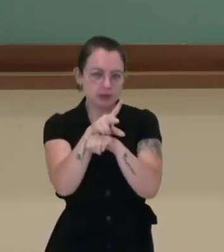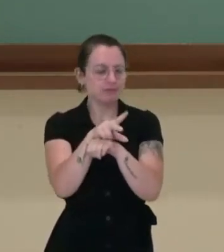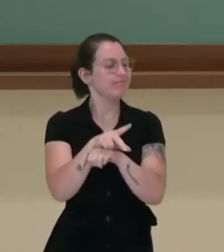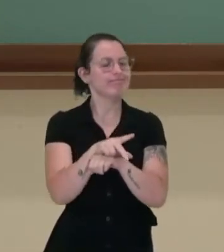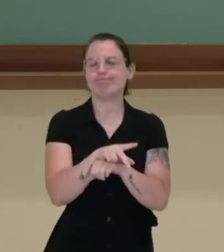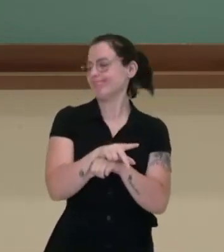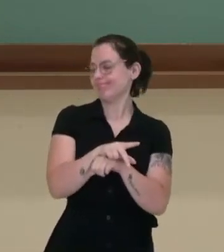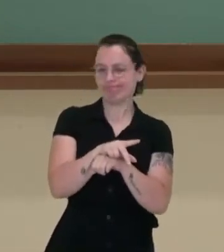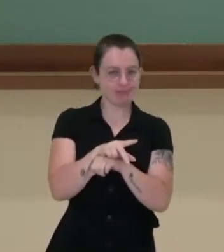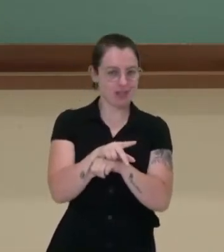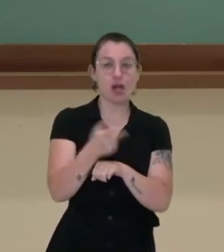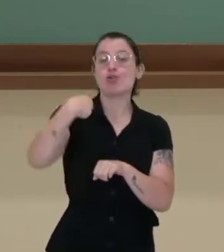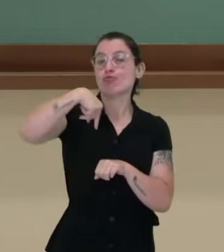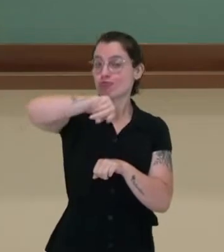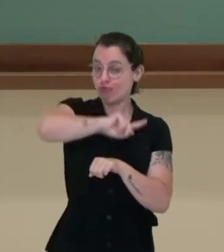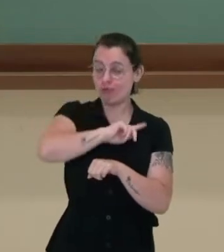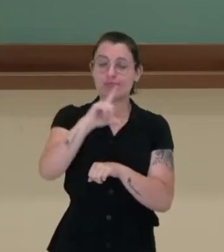uma